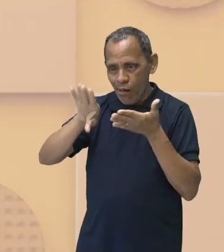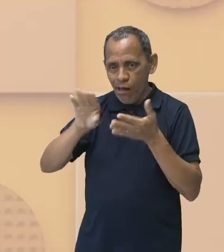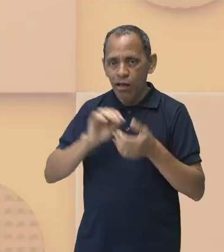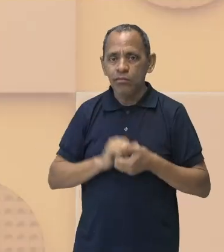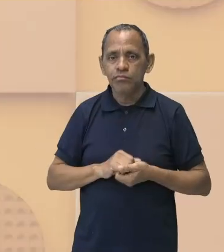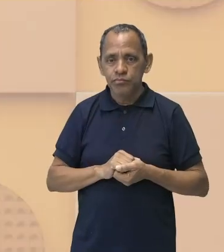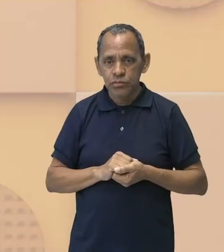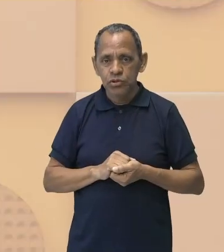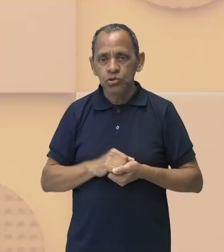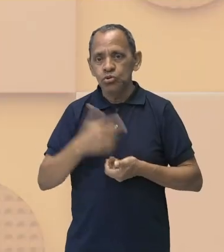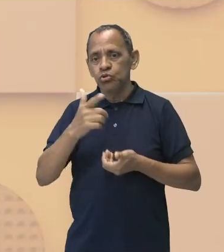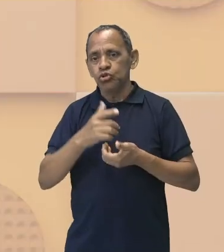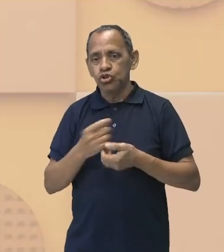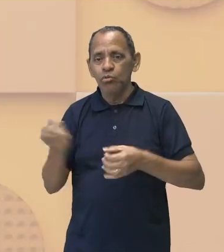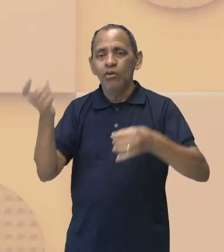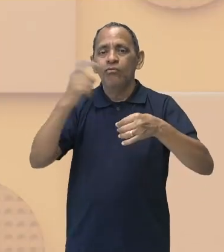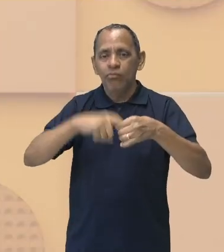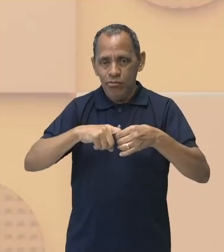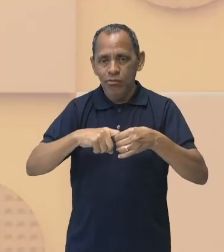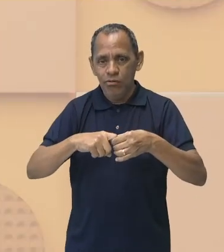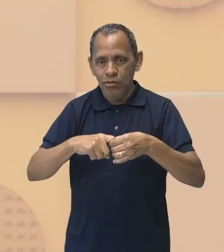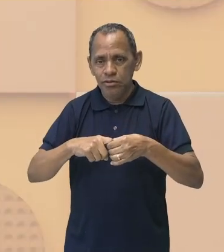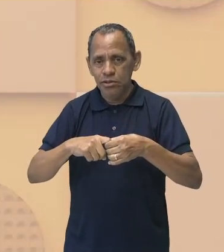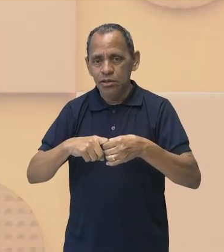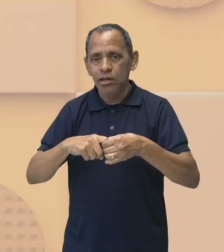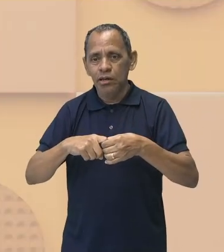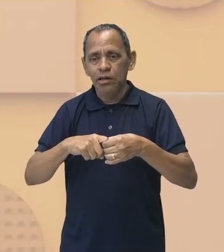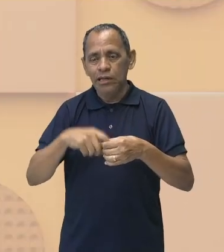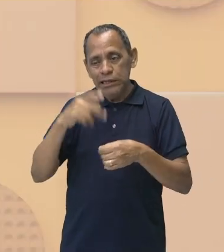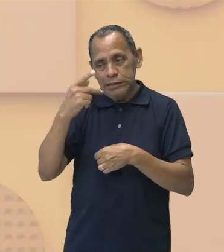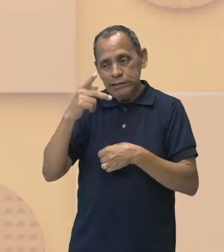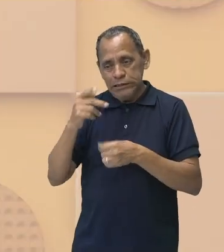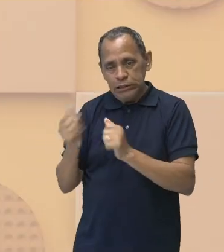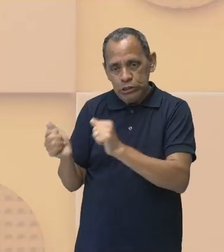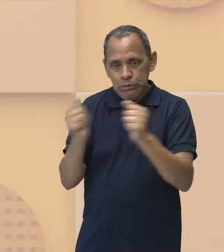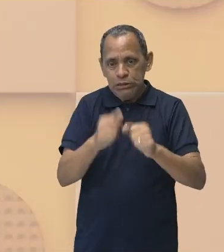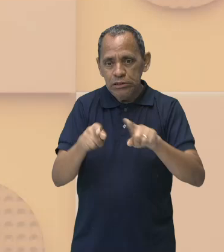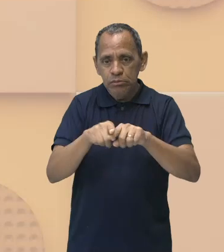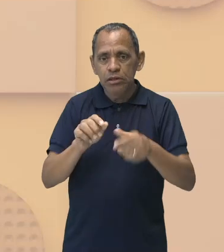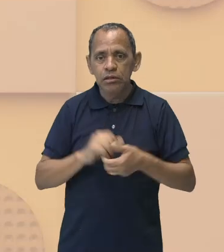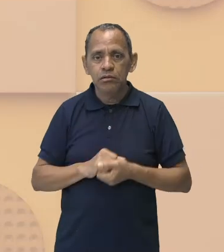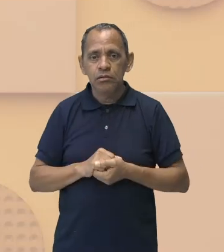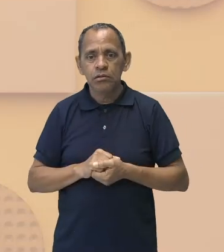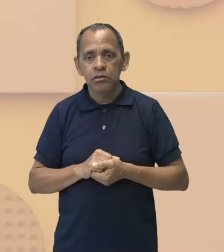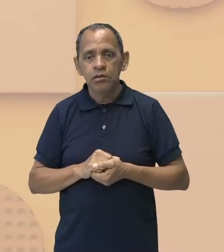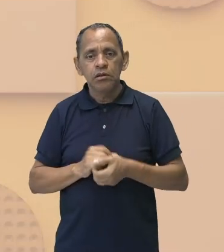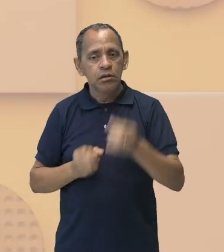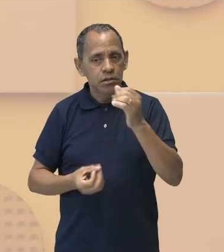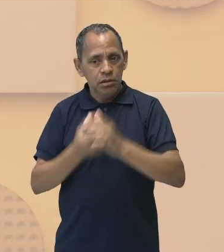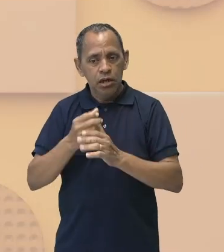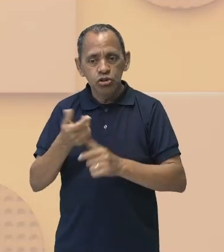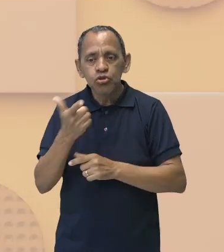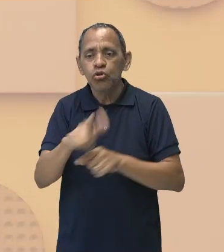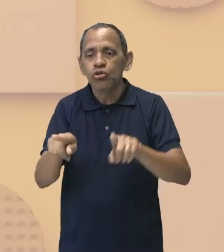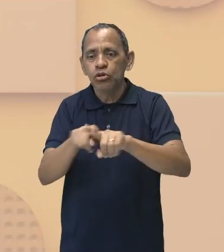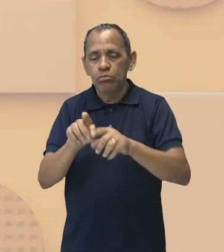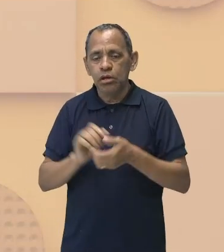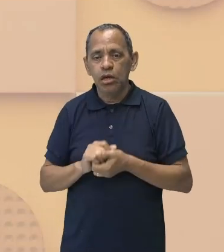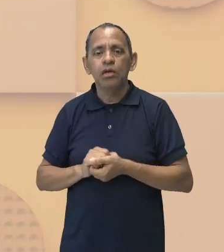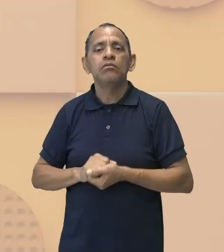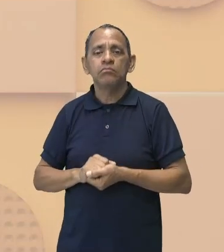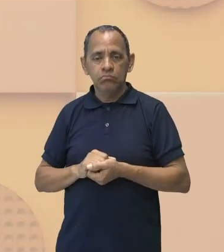certa recaída, vamos dizer assim, para o regime monárquico novamente, que o sistema republicano seja de fato